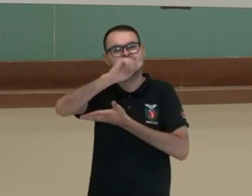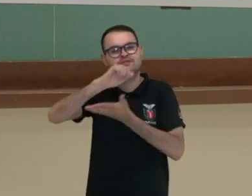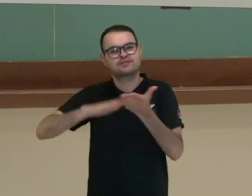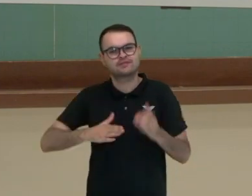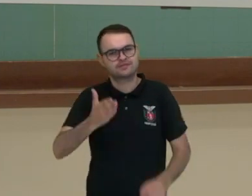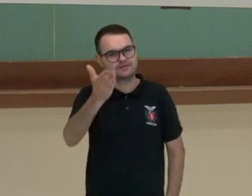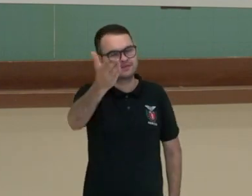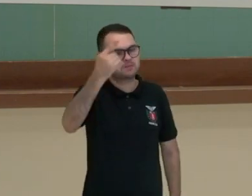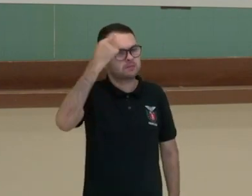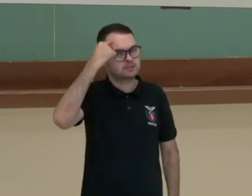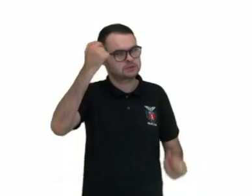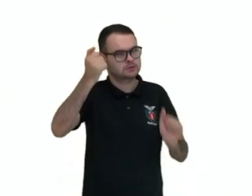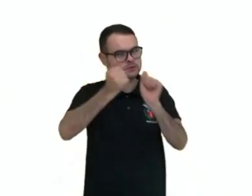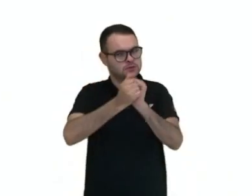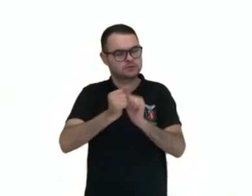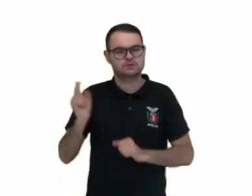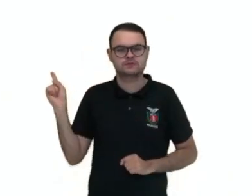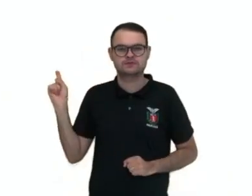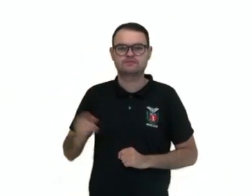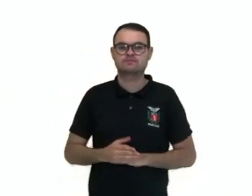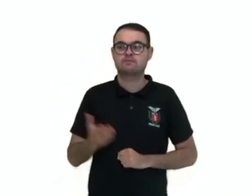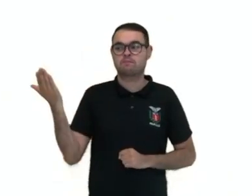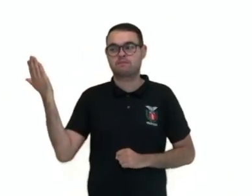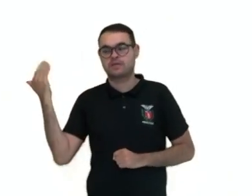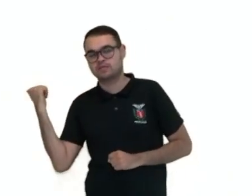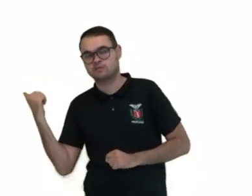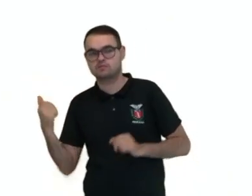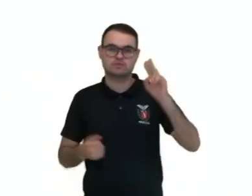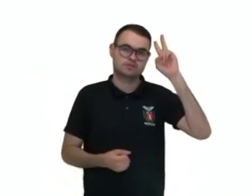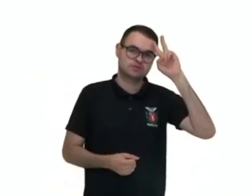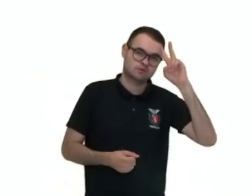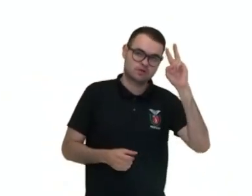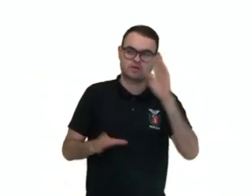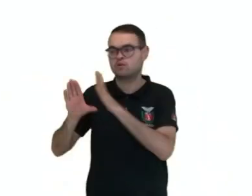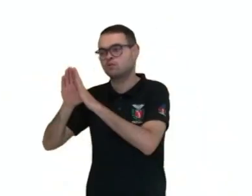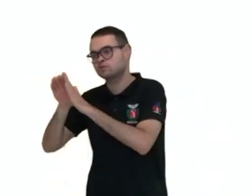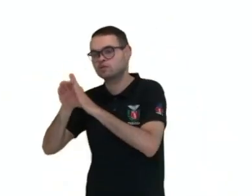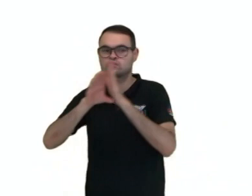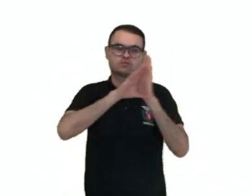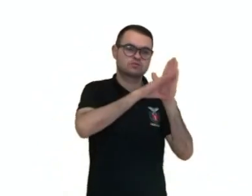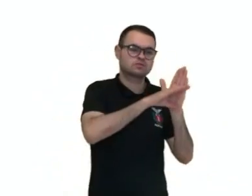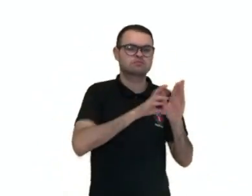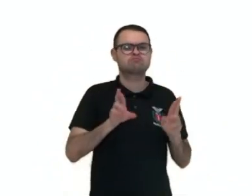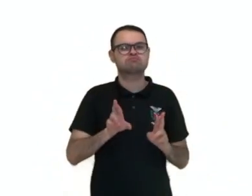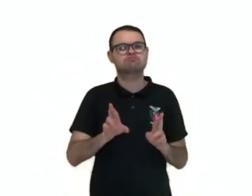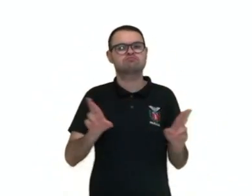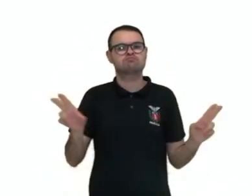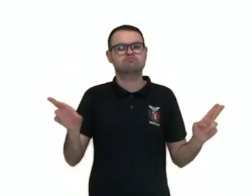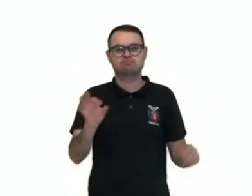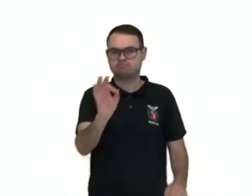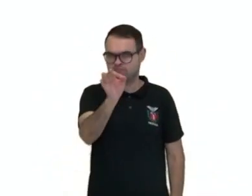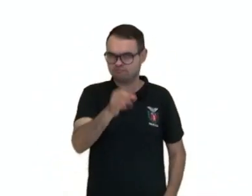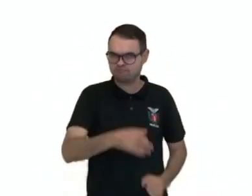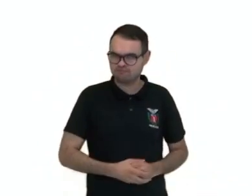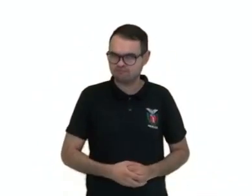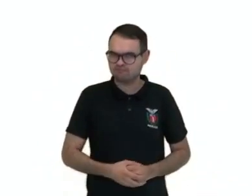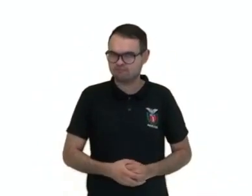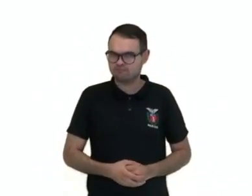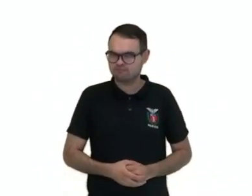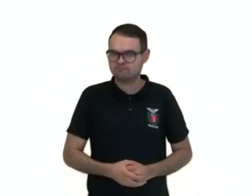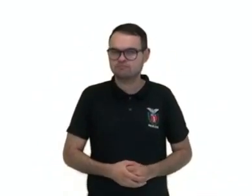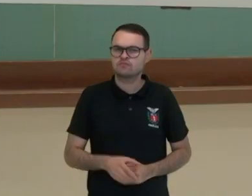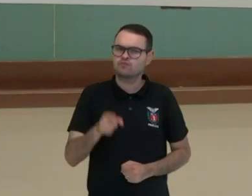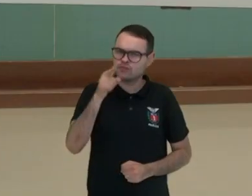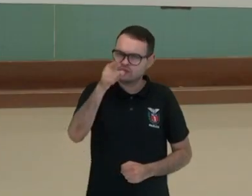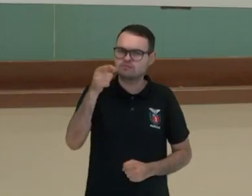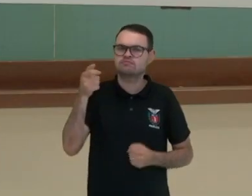Vamos pensar juntos aqui, ó. Passado e história são conceitos distintos, não é mesmo? Então,